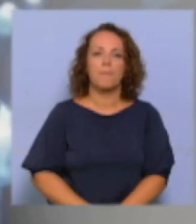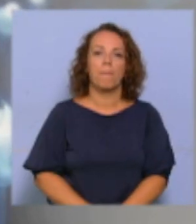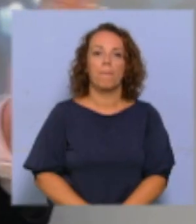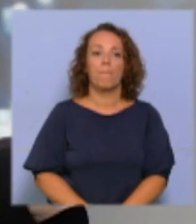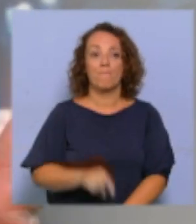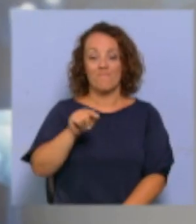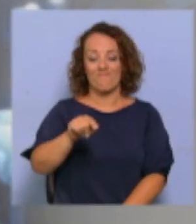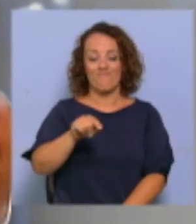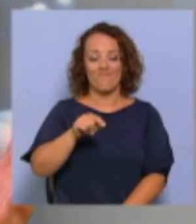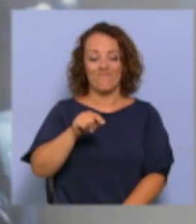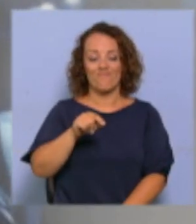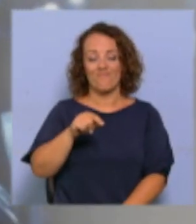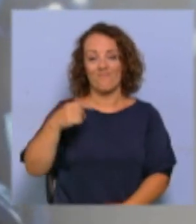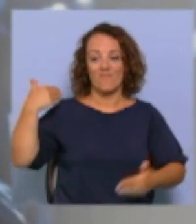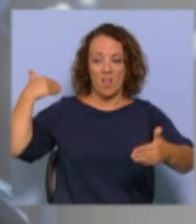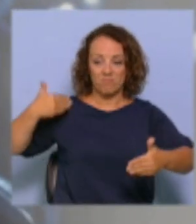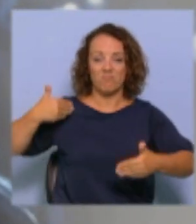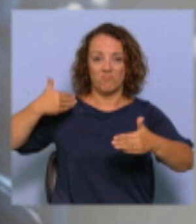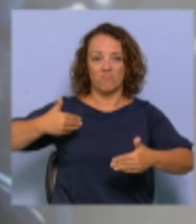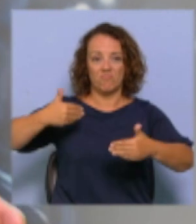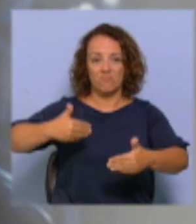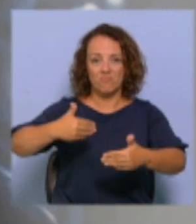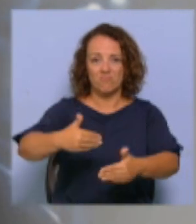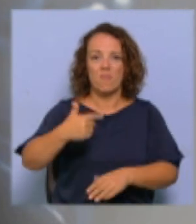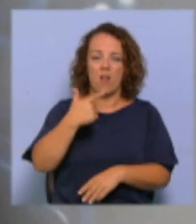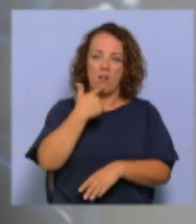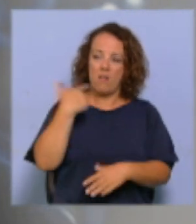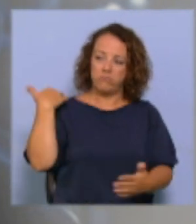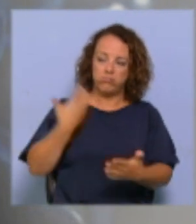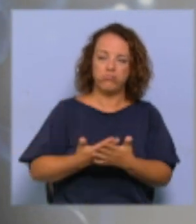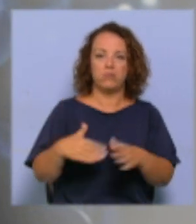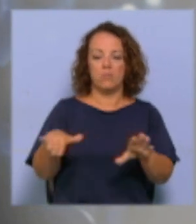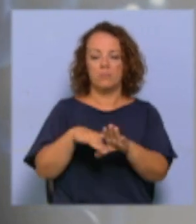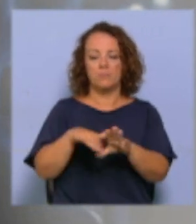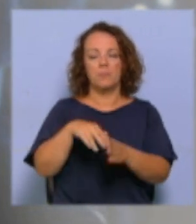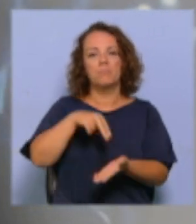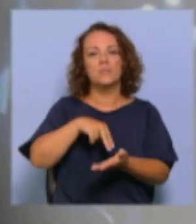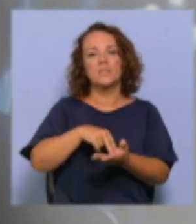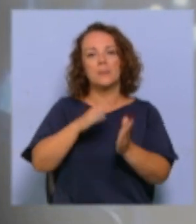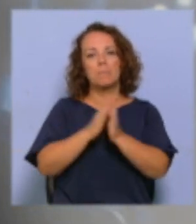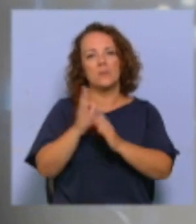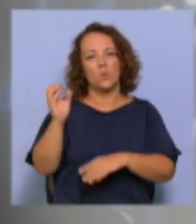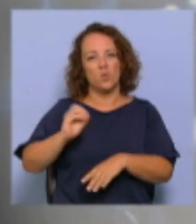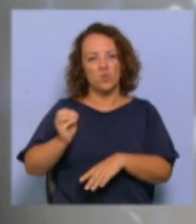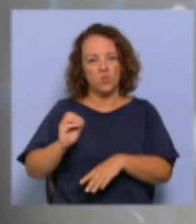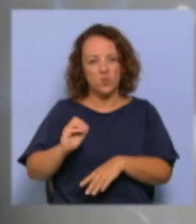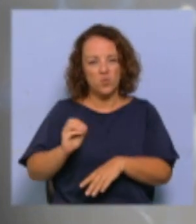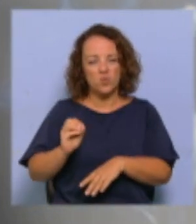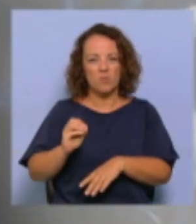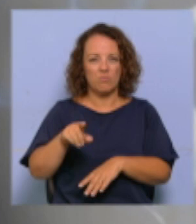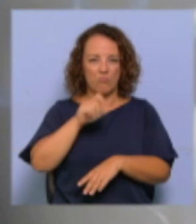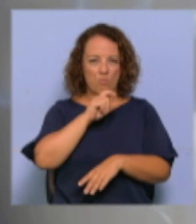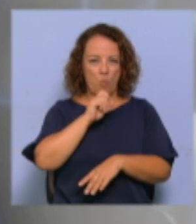Este período longo, né, de não participação presencial nas Eucaristias pode criar uma